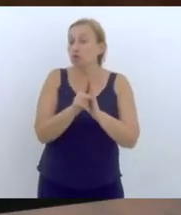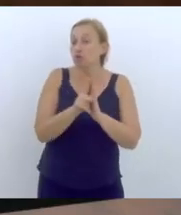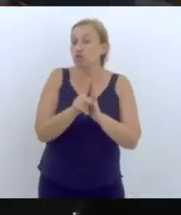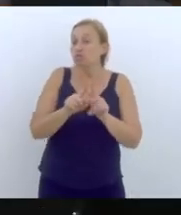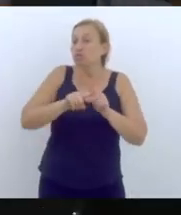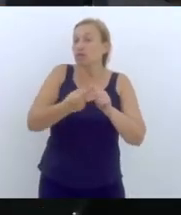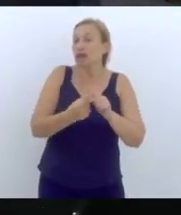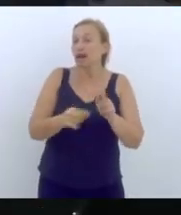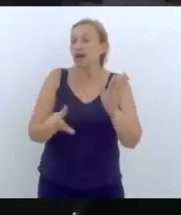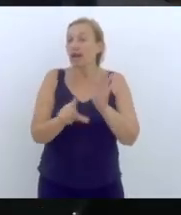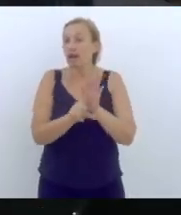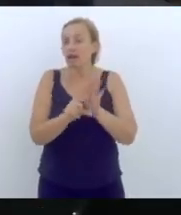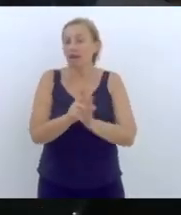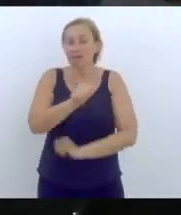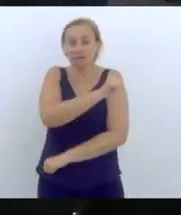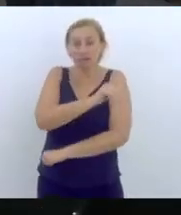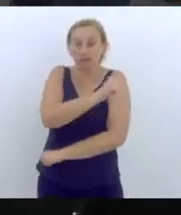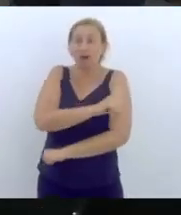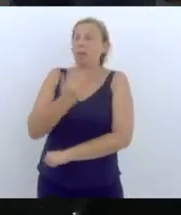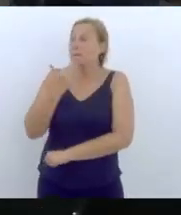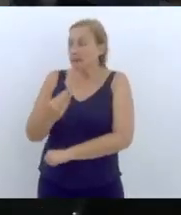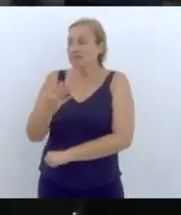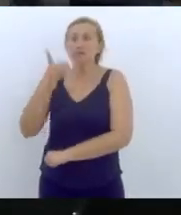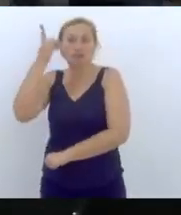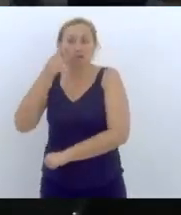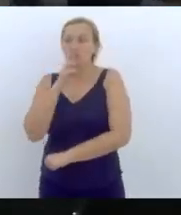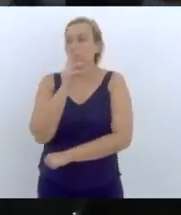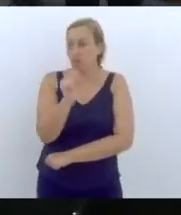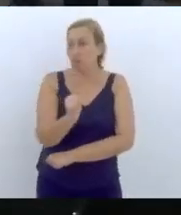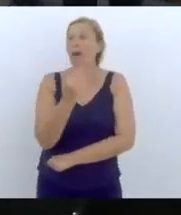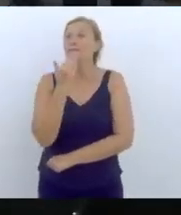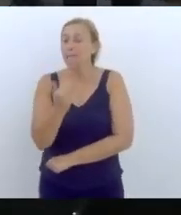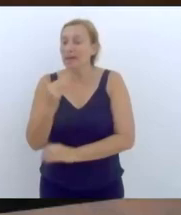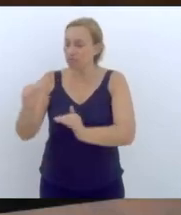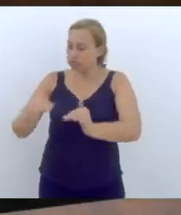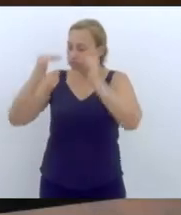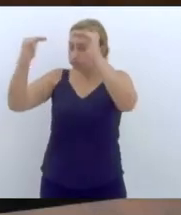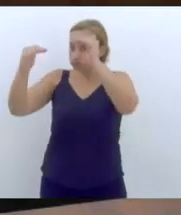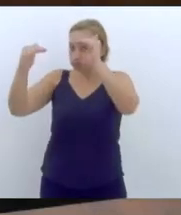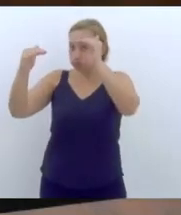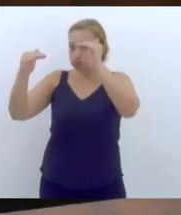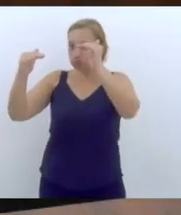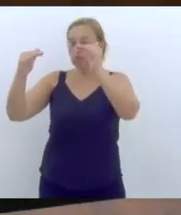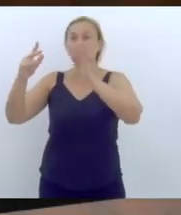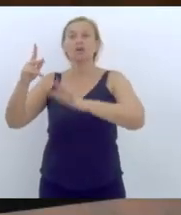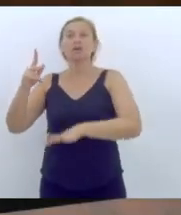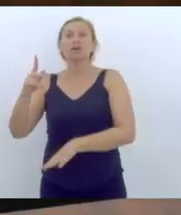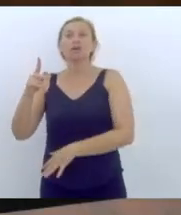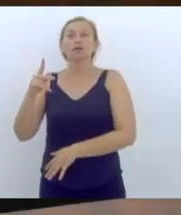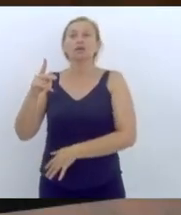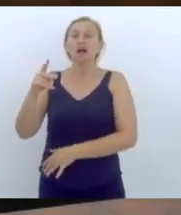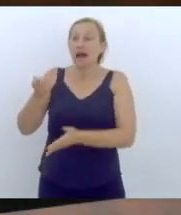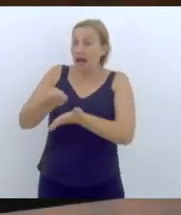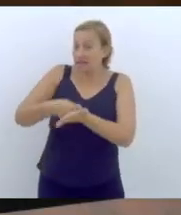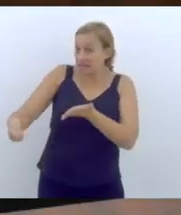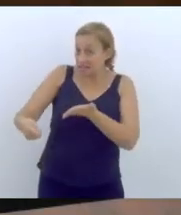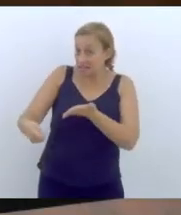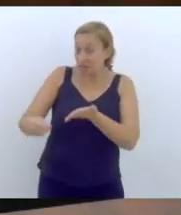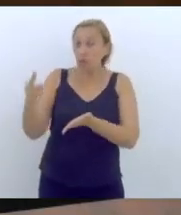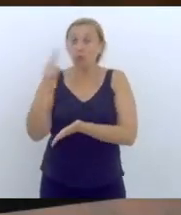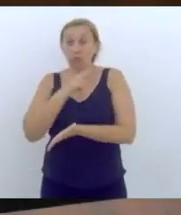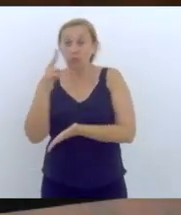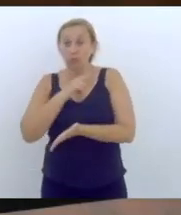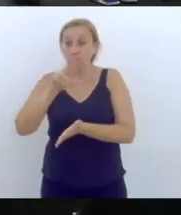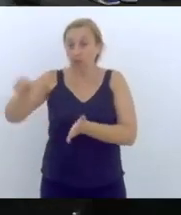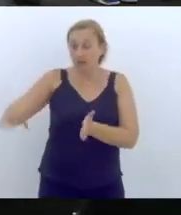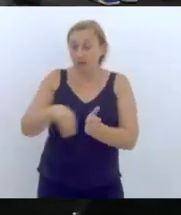peço, deputado Rodrigo Amorim, peço que Vossa Excelência assine o nosso requerimento de urgência para trazê-lo na